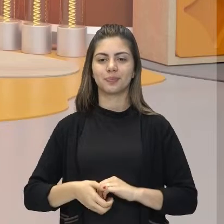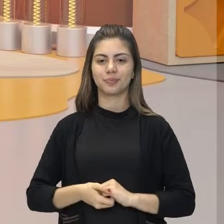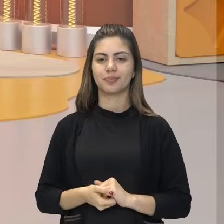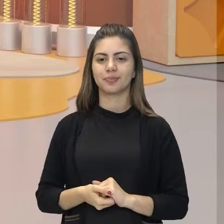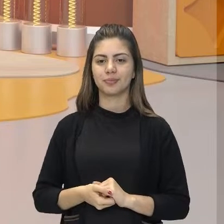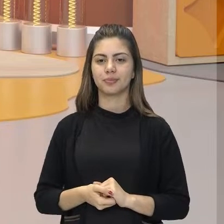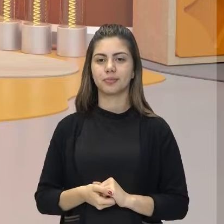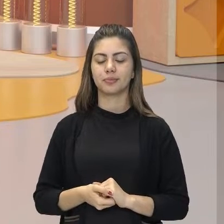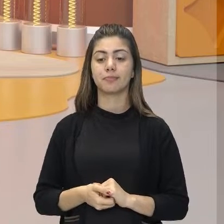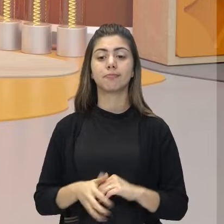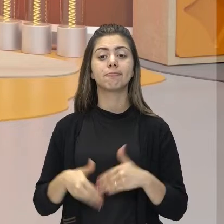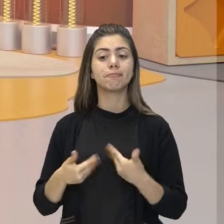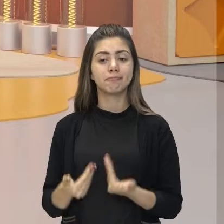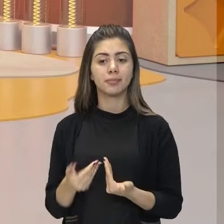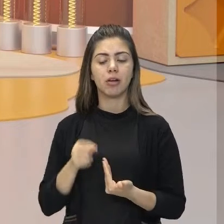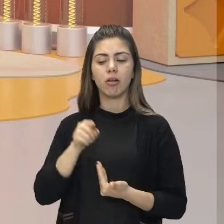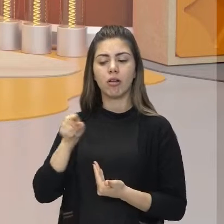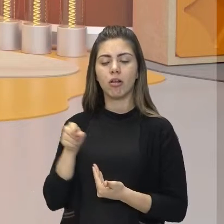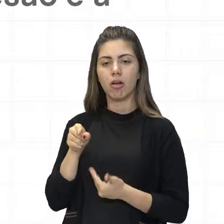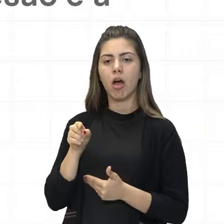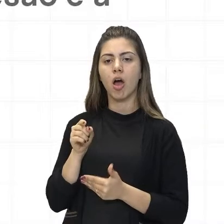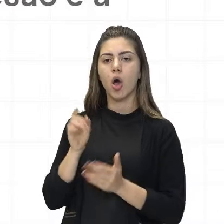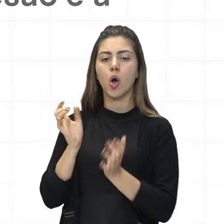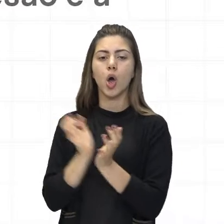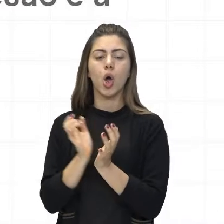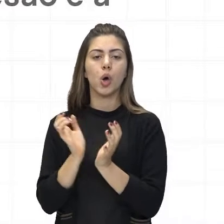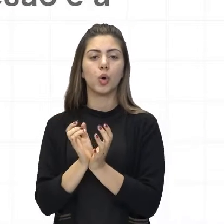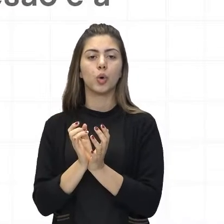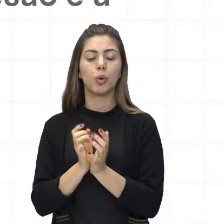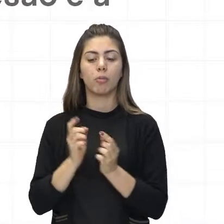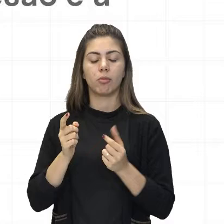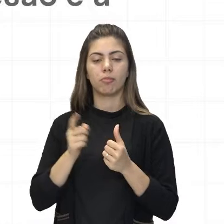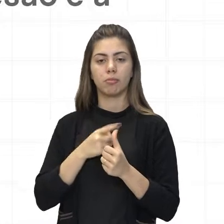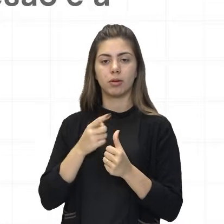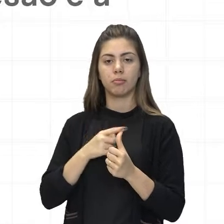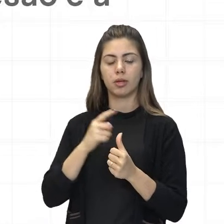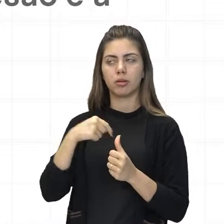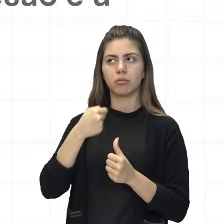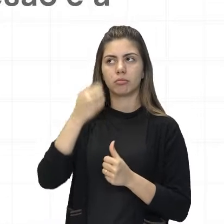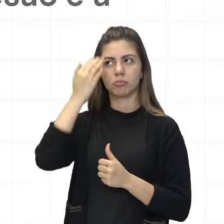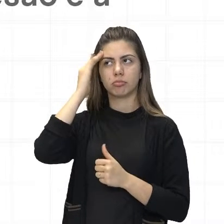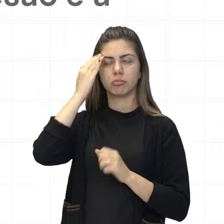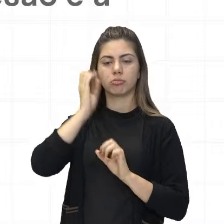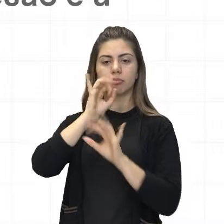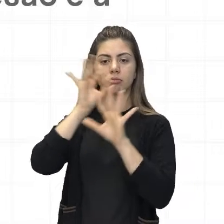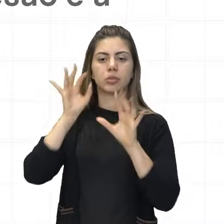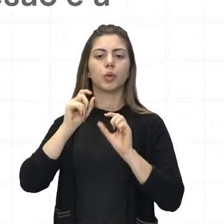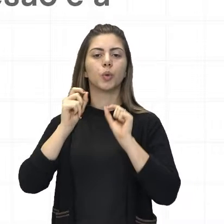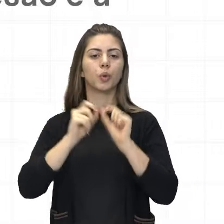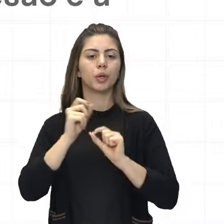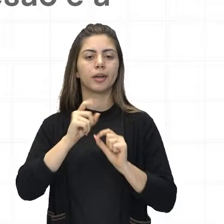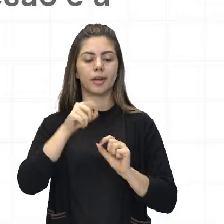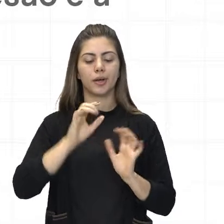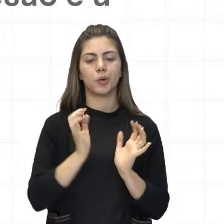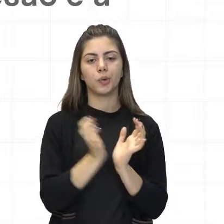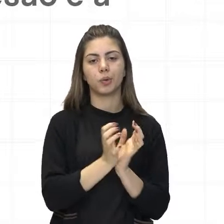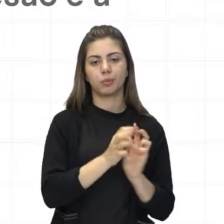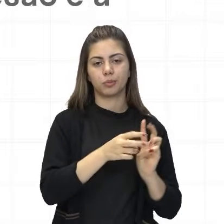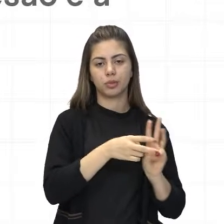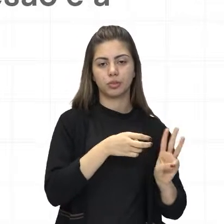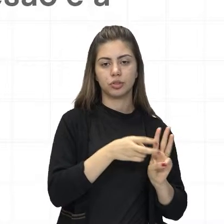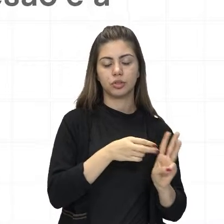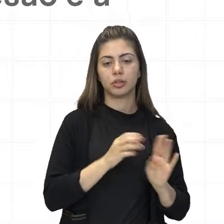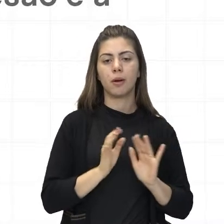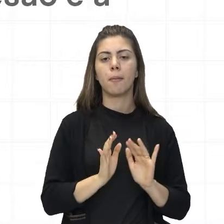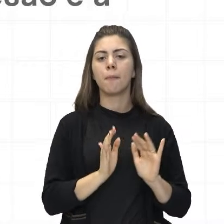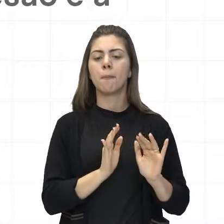brasileira. Dentre eles, o primeiro grupo que vai nos ajudar a compreender vão ser os indígenas, mas antes vamos aqui para o